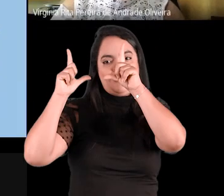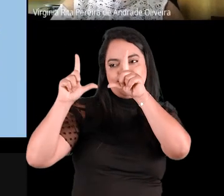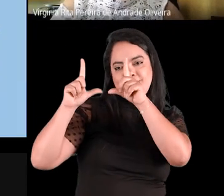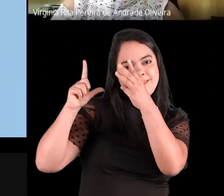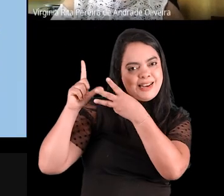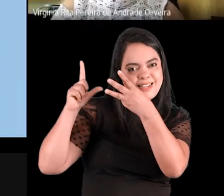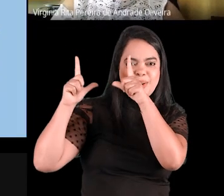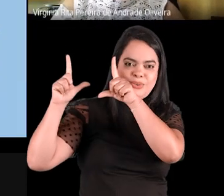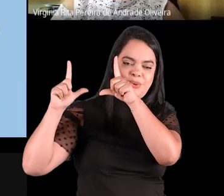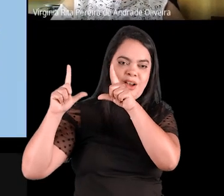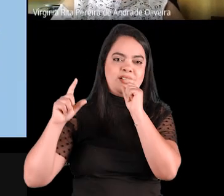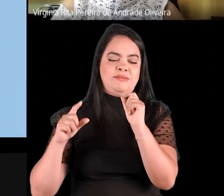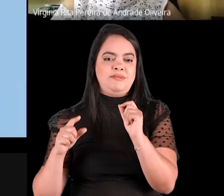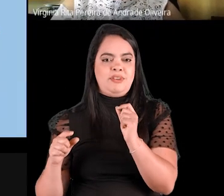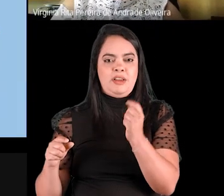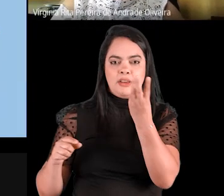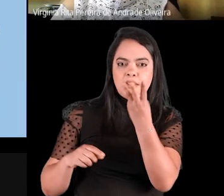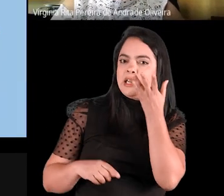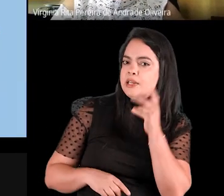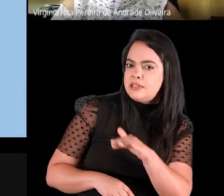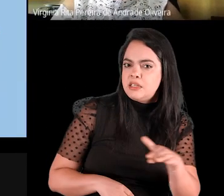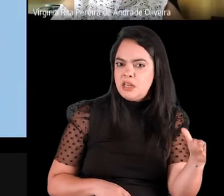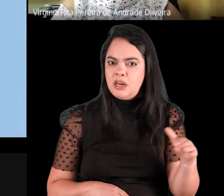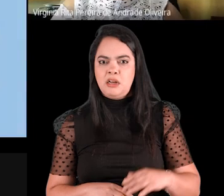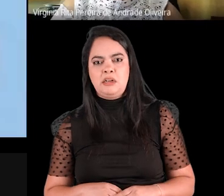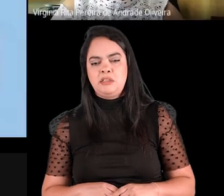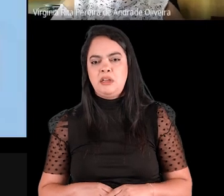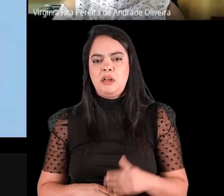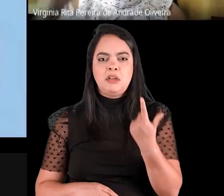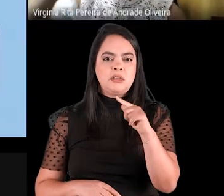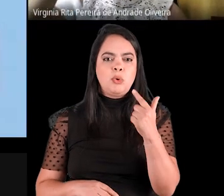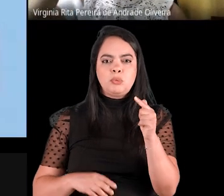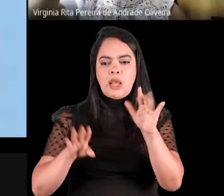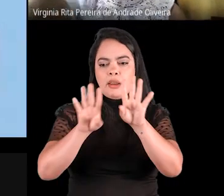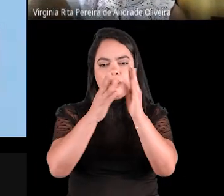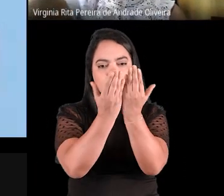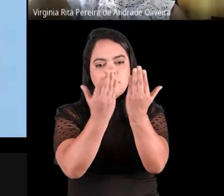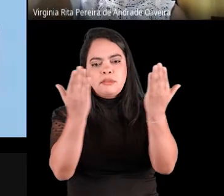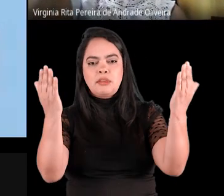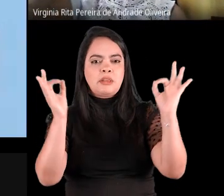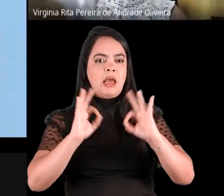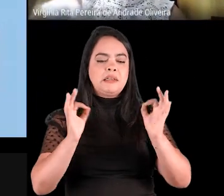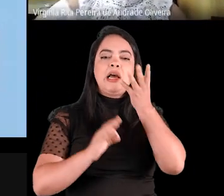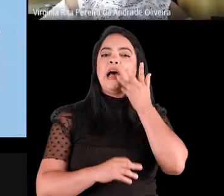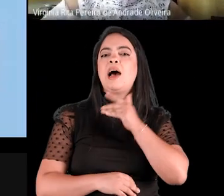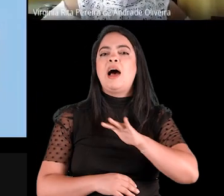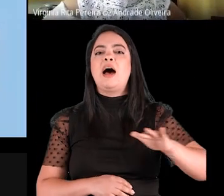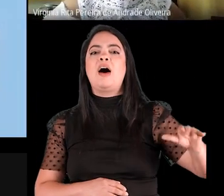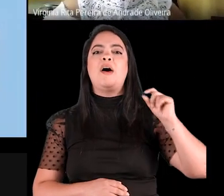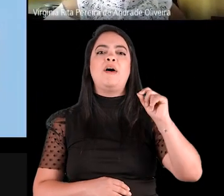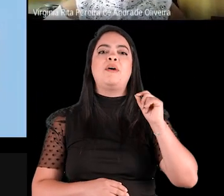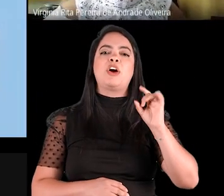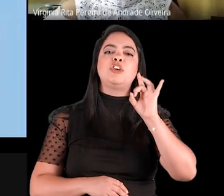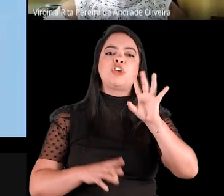No terceiro quadro, a mesma situação, porém já não há mais o tapume e as crianças estão sem caixotes diante de uma tela de